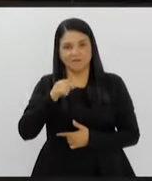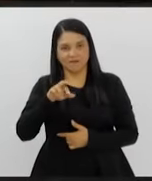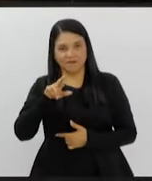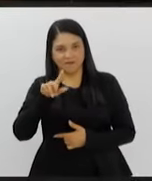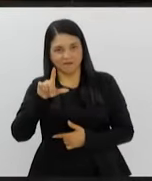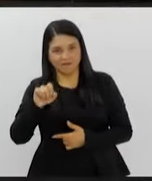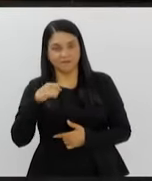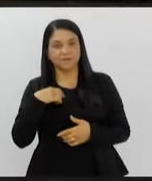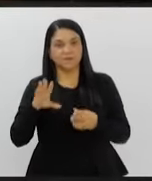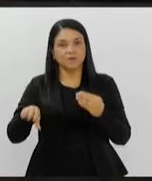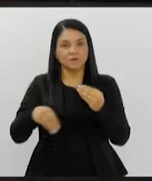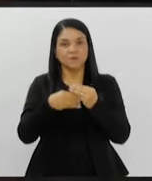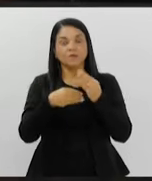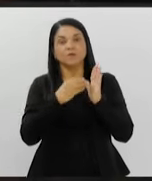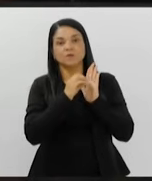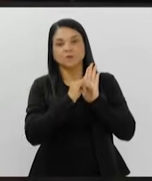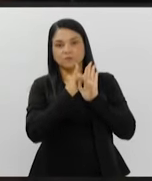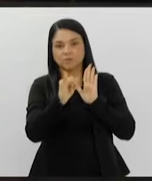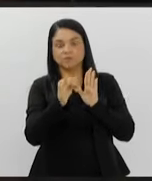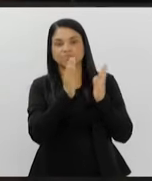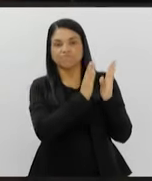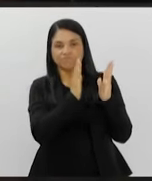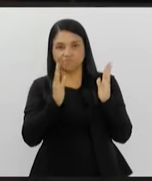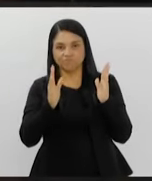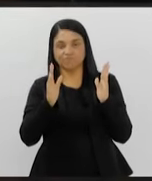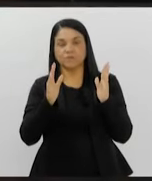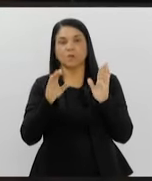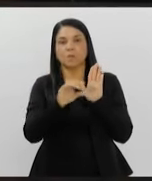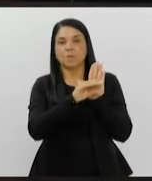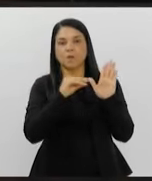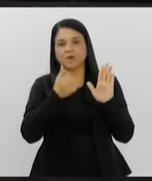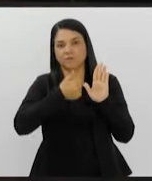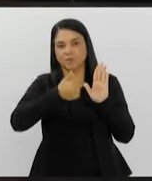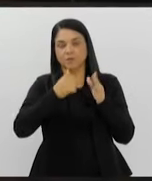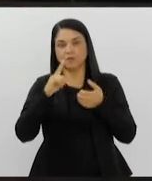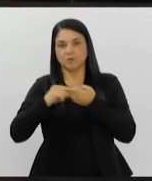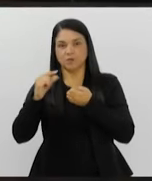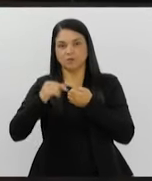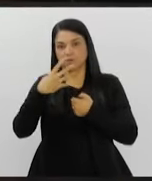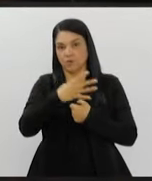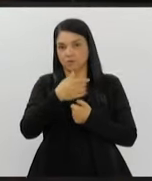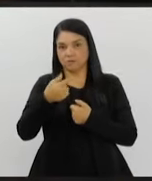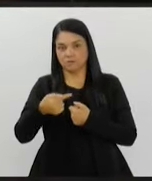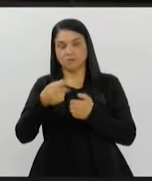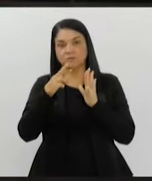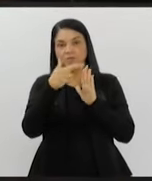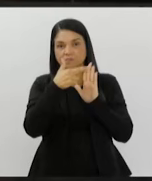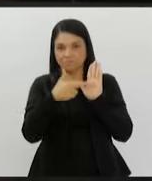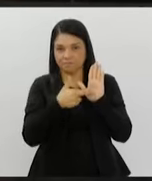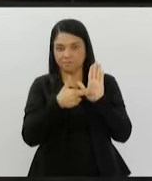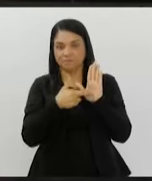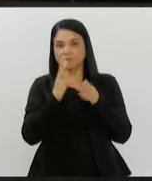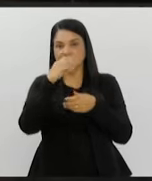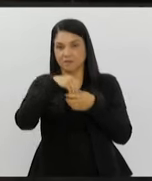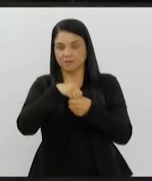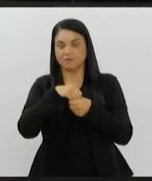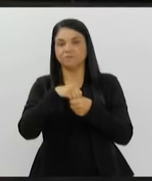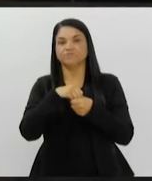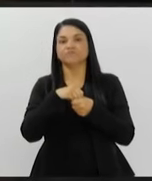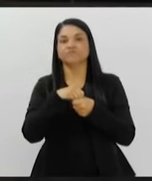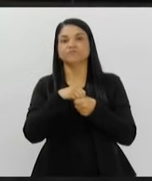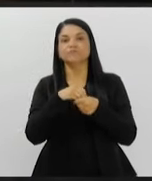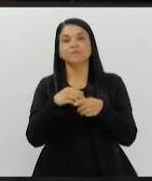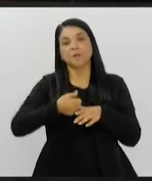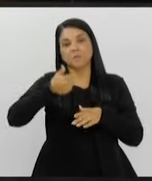Anuncio, incluído na ordem do dia, de acordo com o parágrafo 1º do artigo 47 do Regimento Interno, em tramitação ordinária,